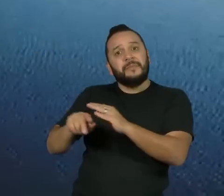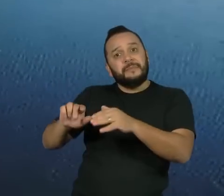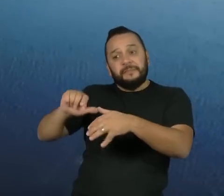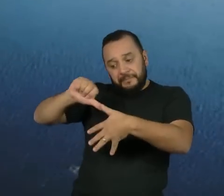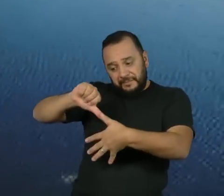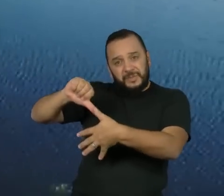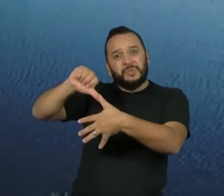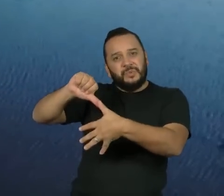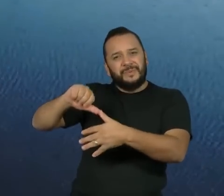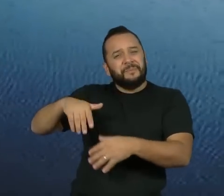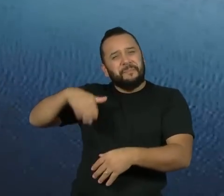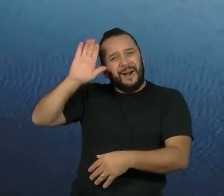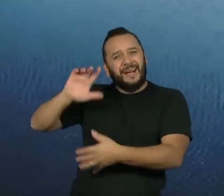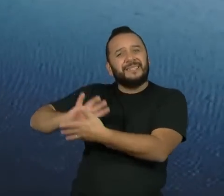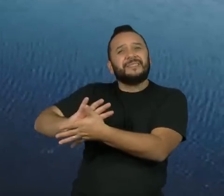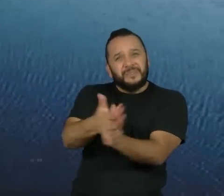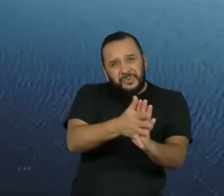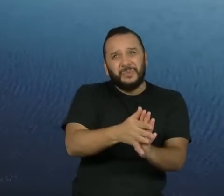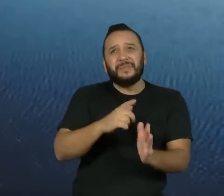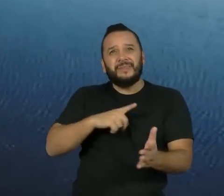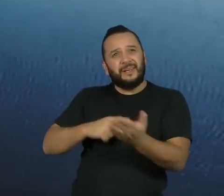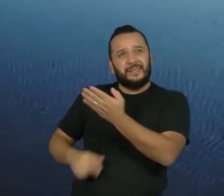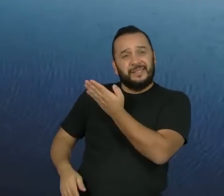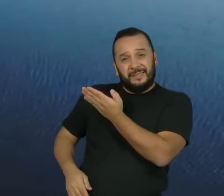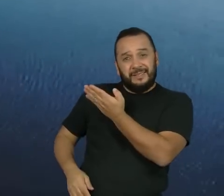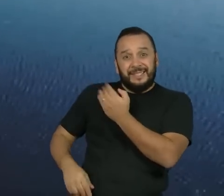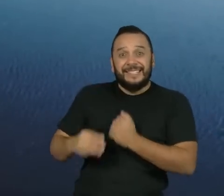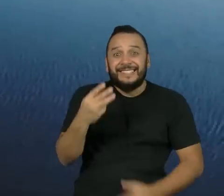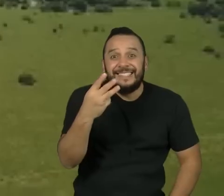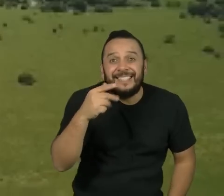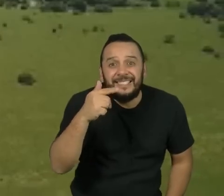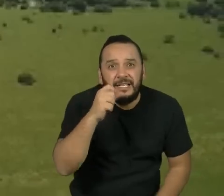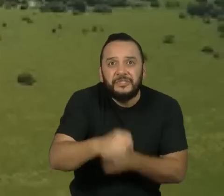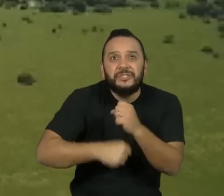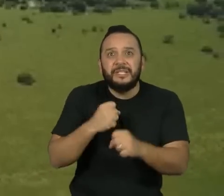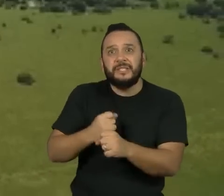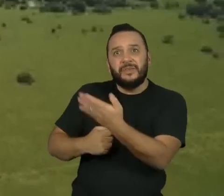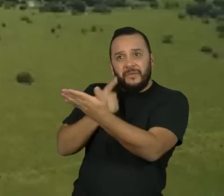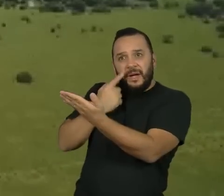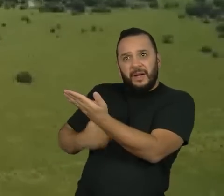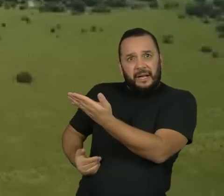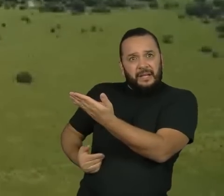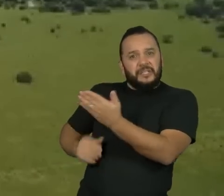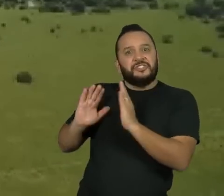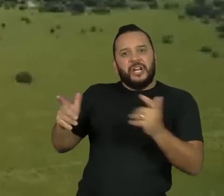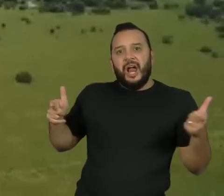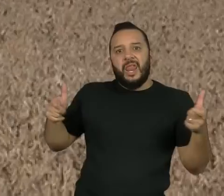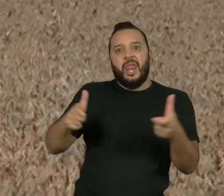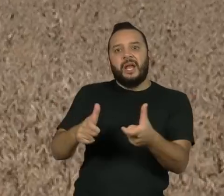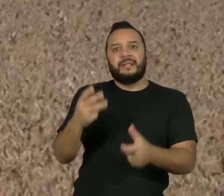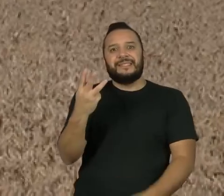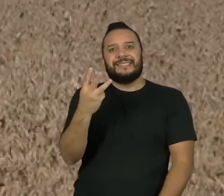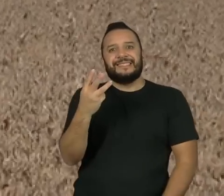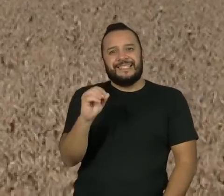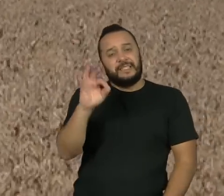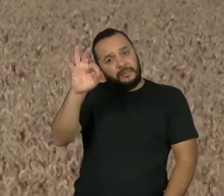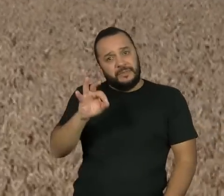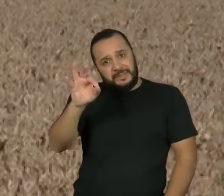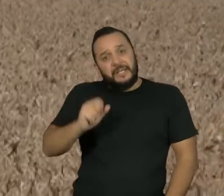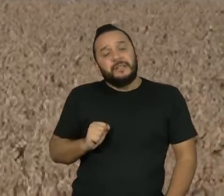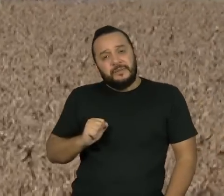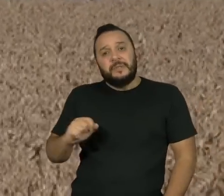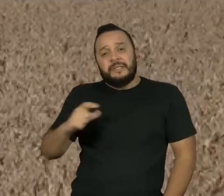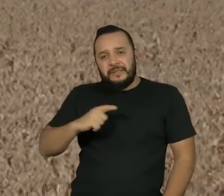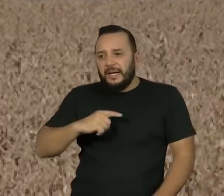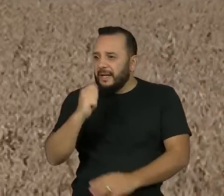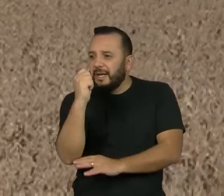Brasil, segundo a rede MAP Biomas. Em 37 anos, encolheu cerca de 30%. A vegetação